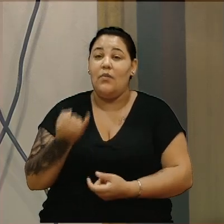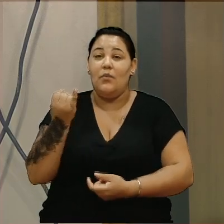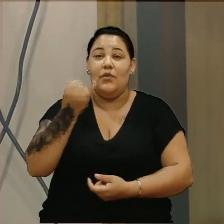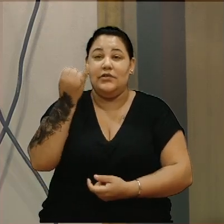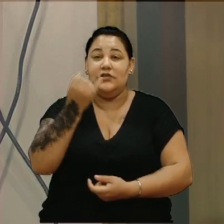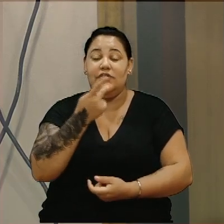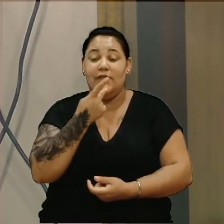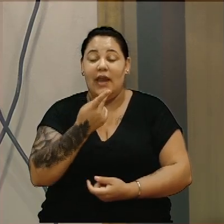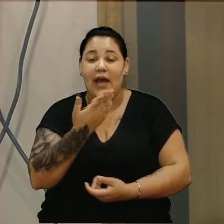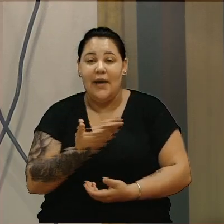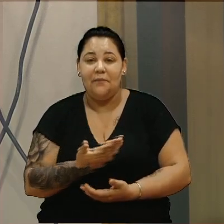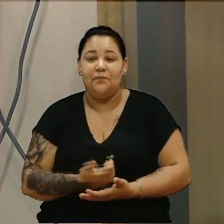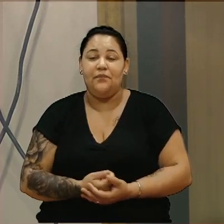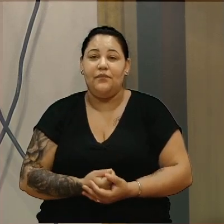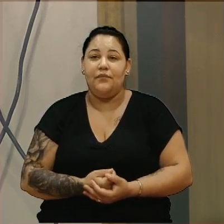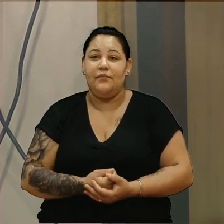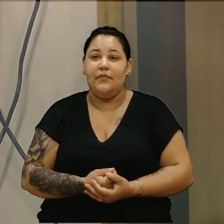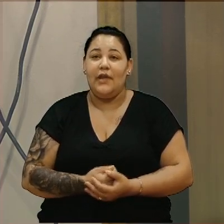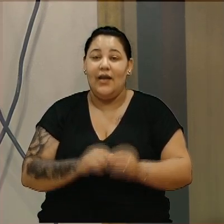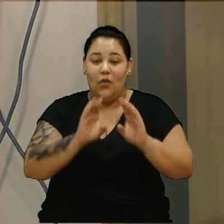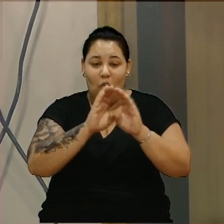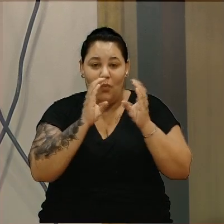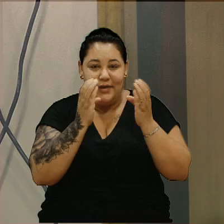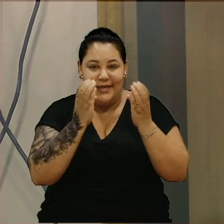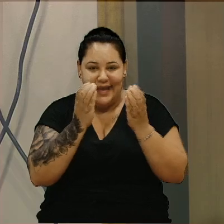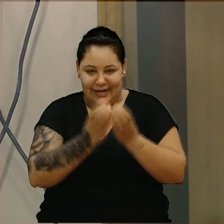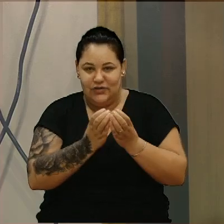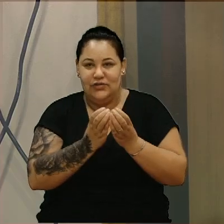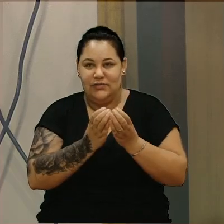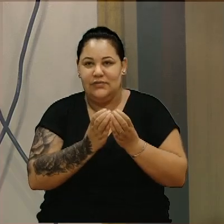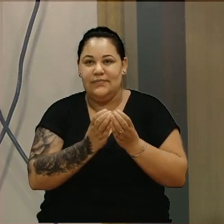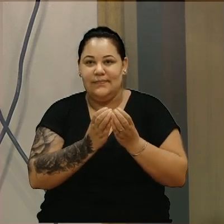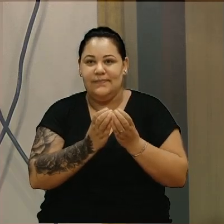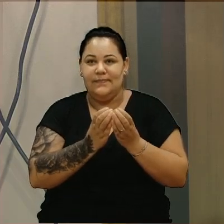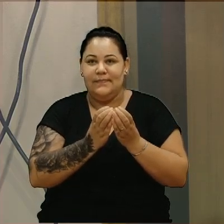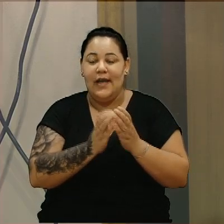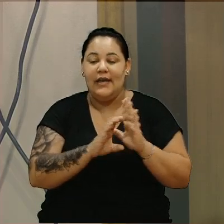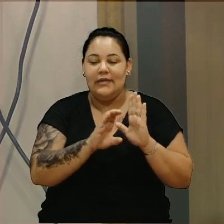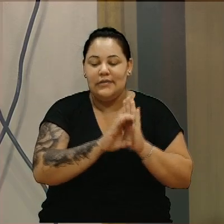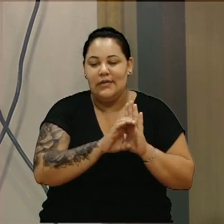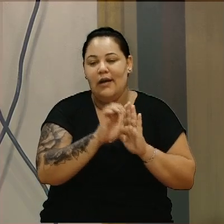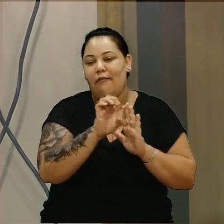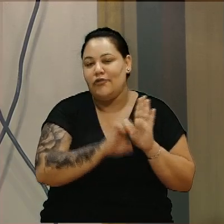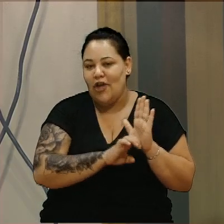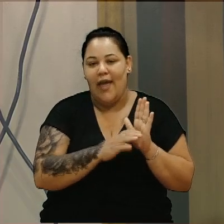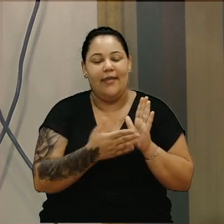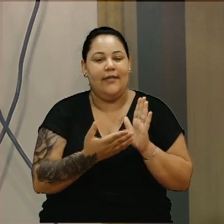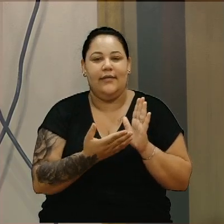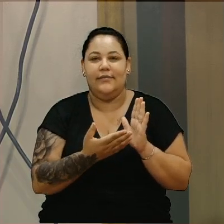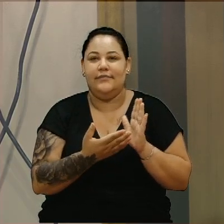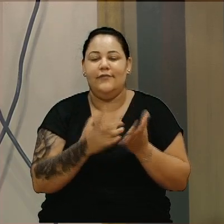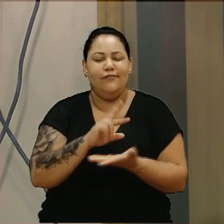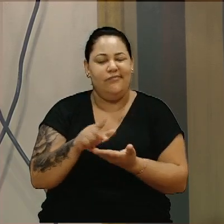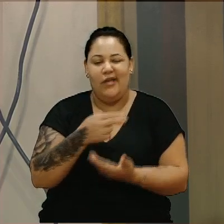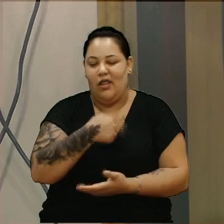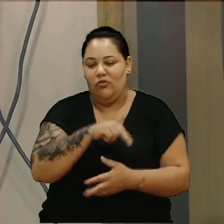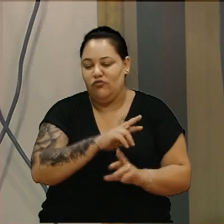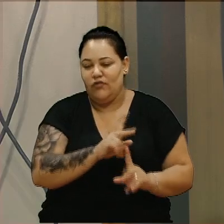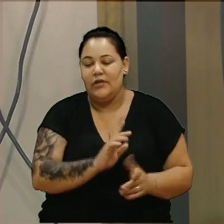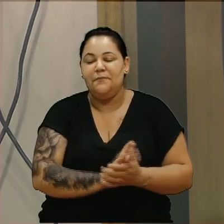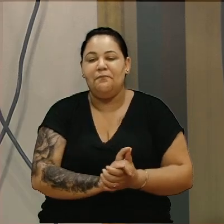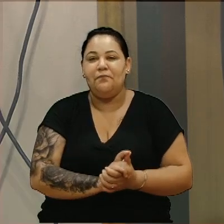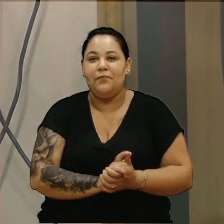fala de a comunidade cristã, evangélica, cristã, enfim, segundo o